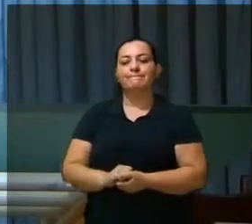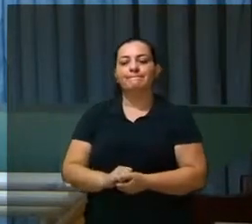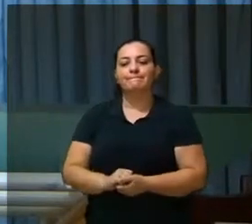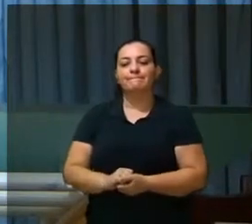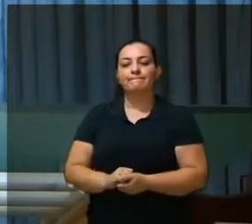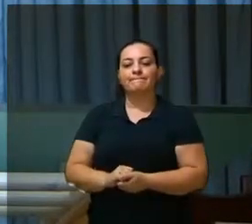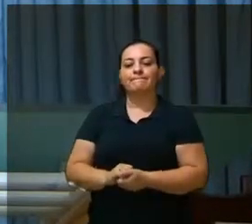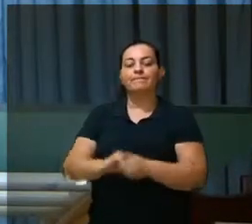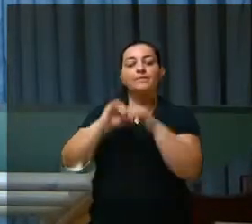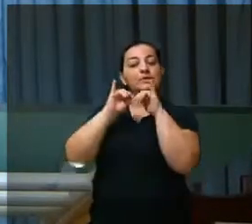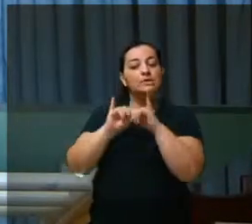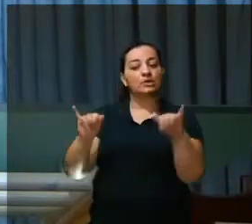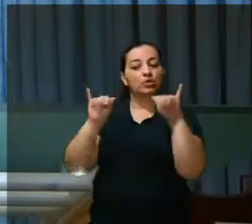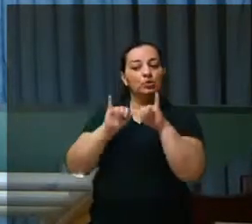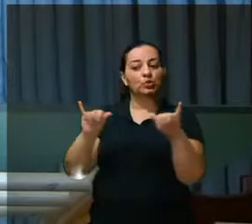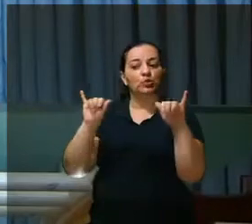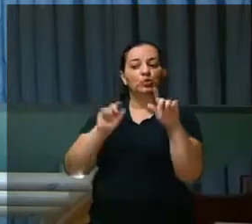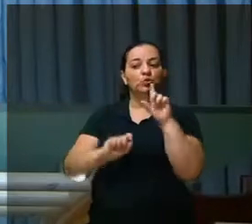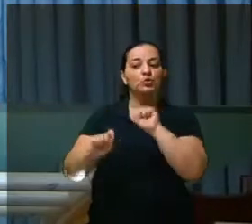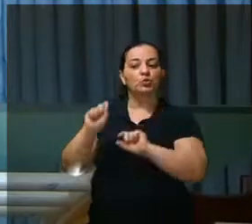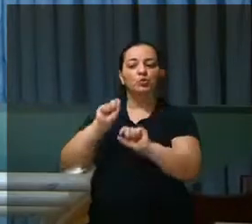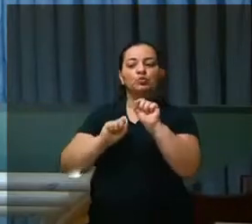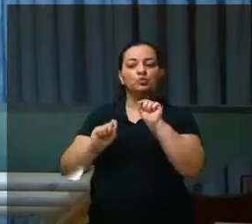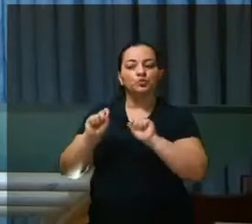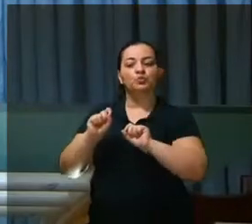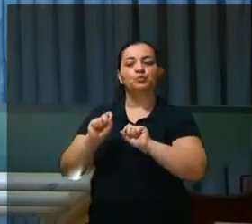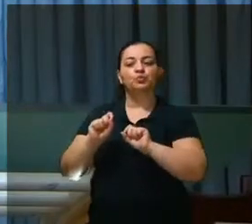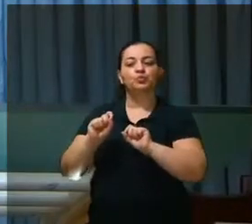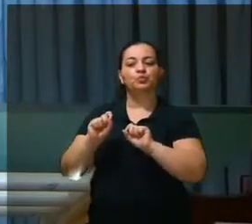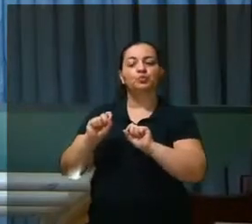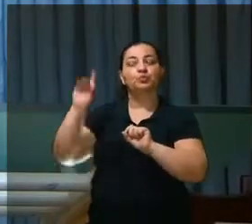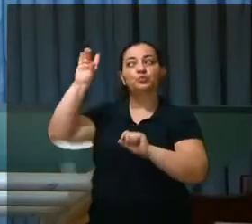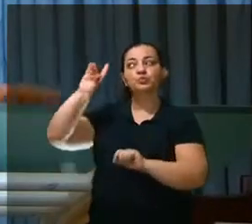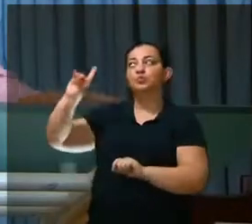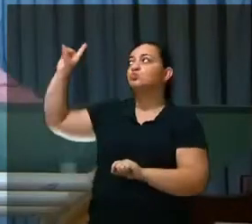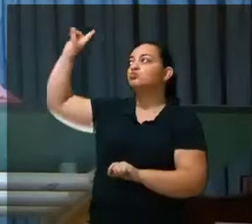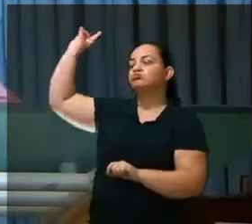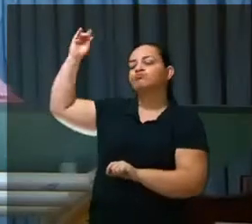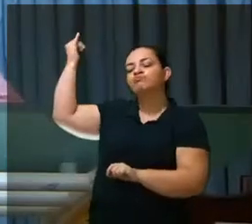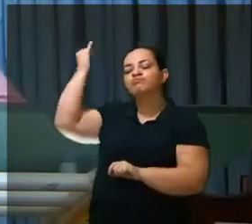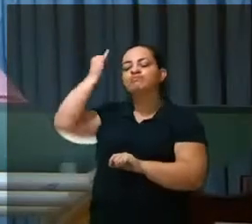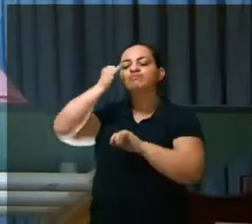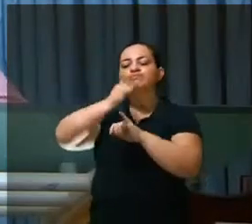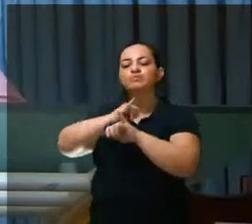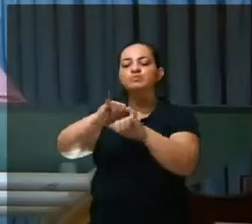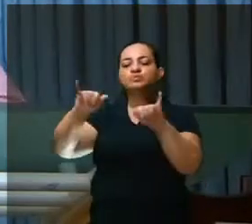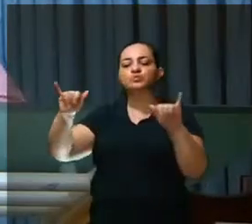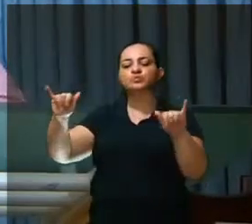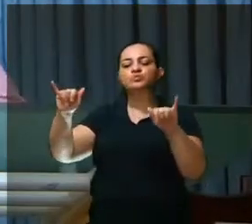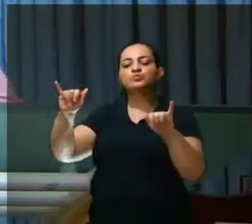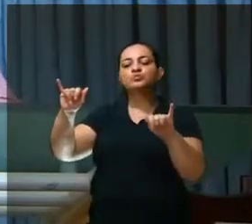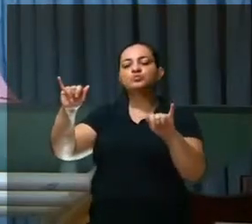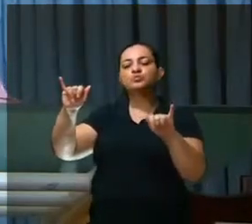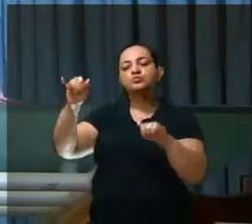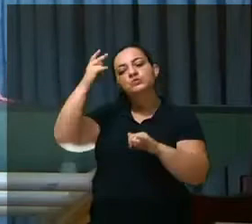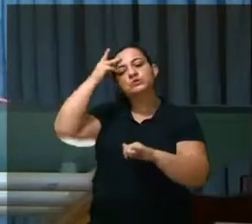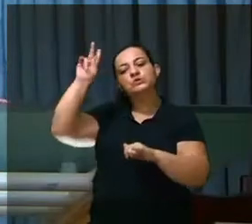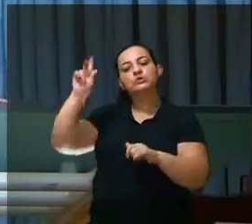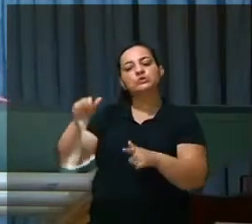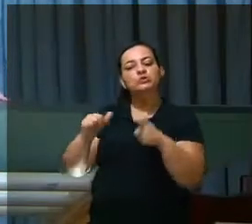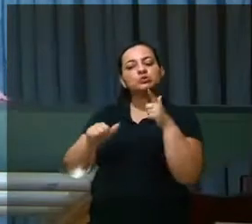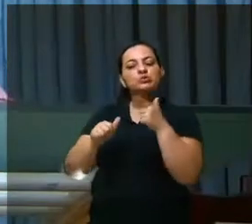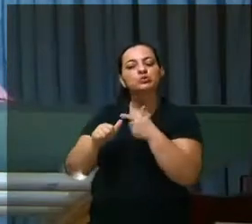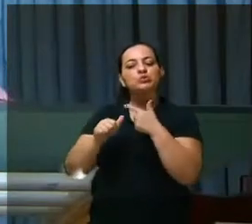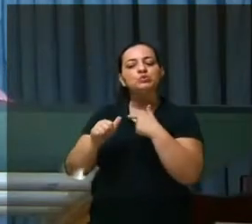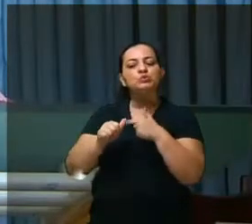a advertência e da parte de Deus e para a